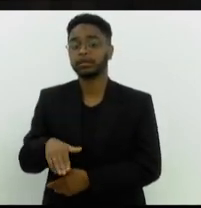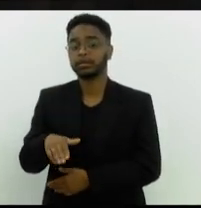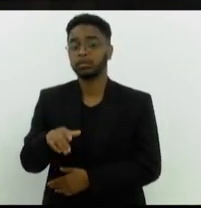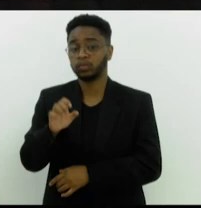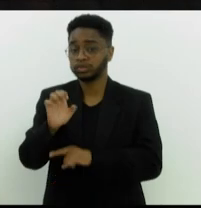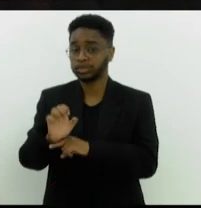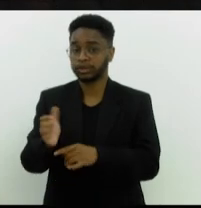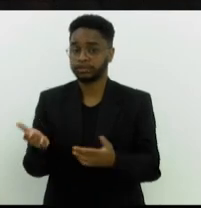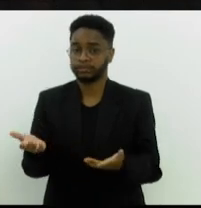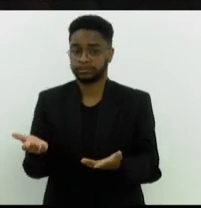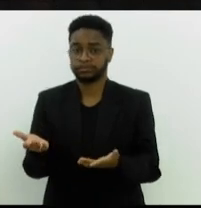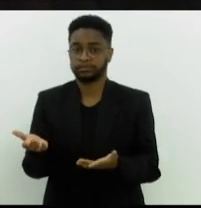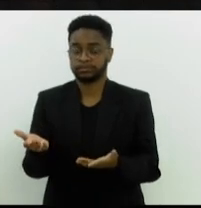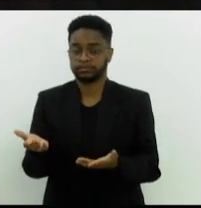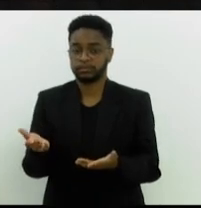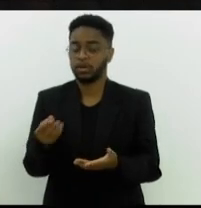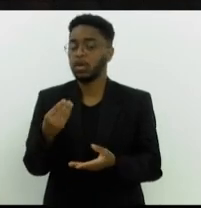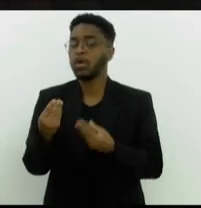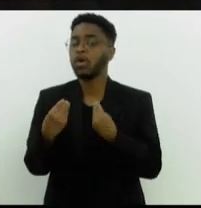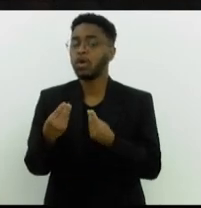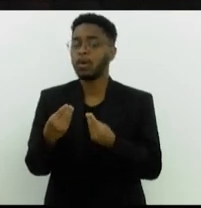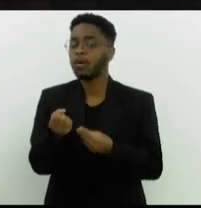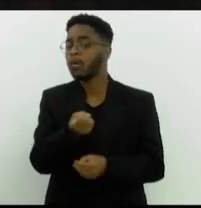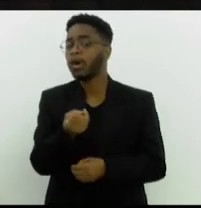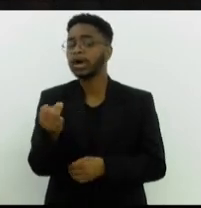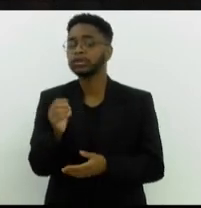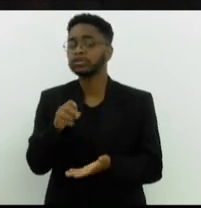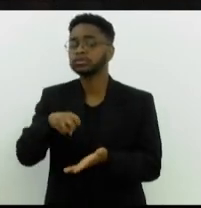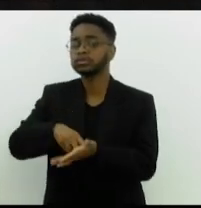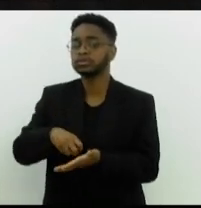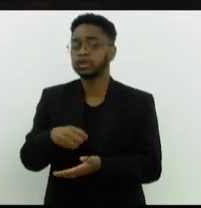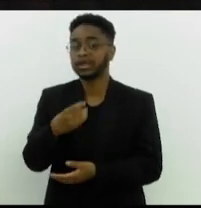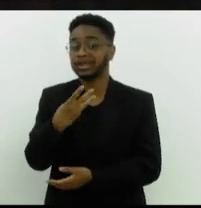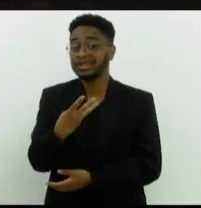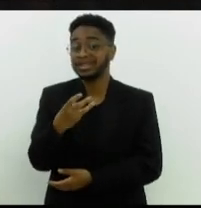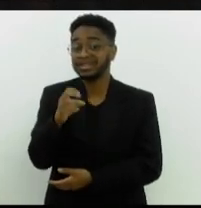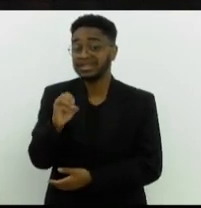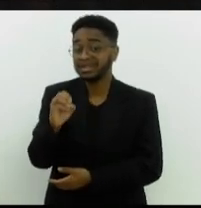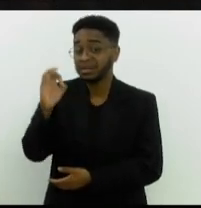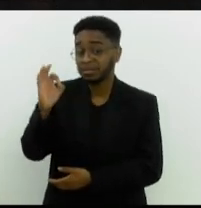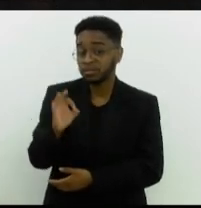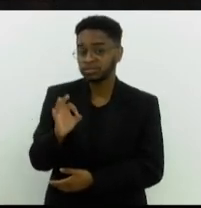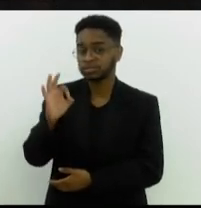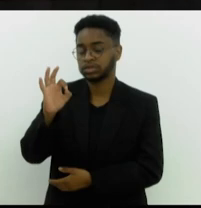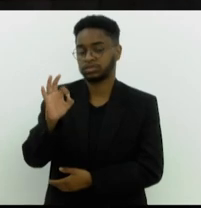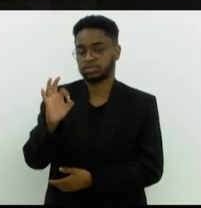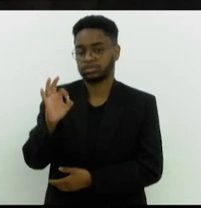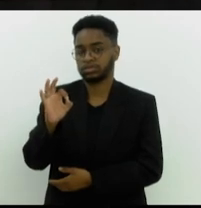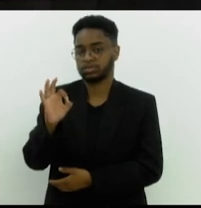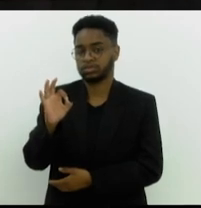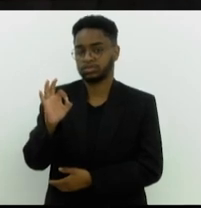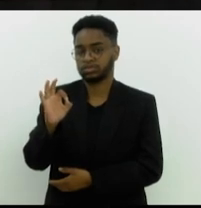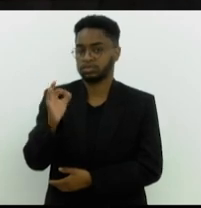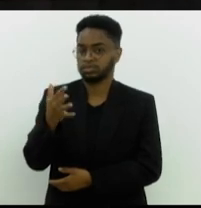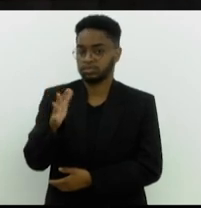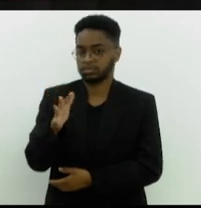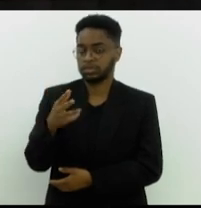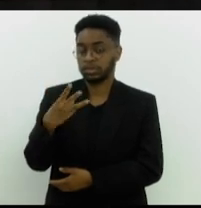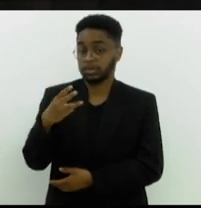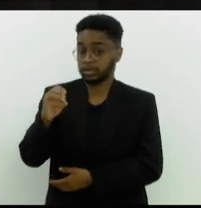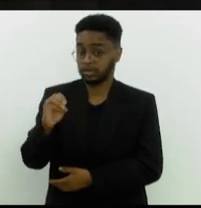Estado. E punido com quanto? Com 30%,